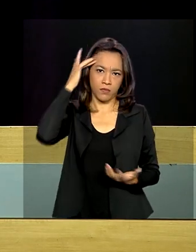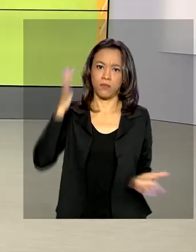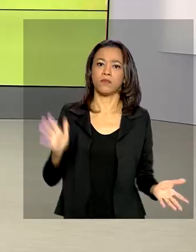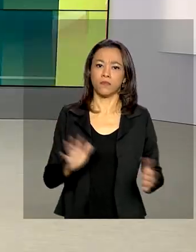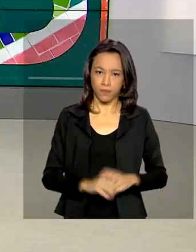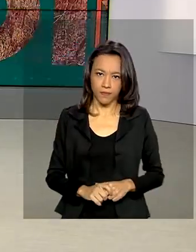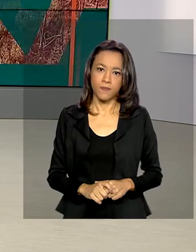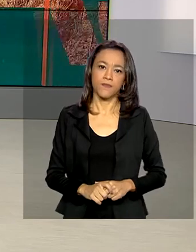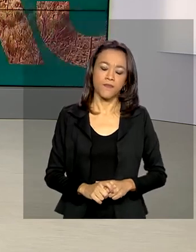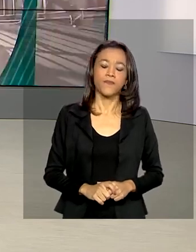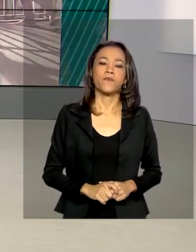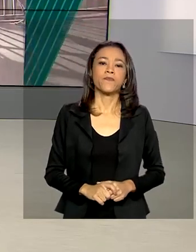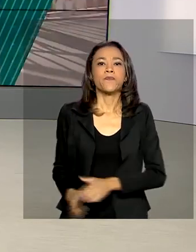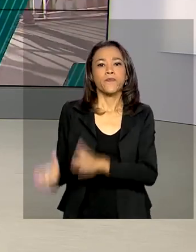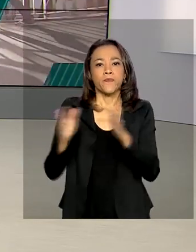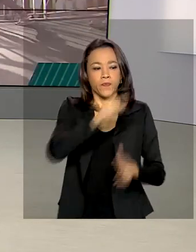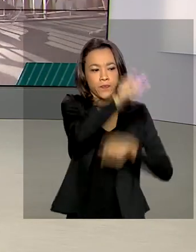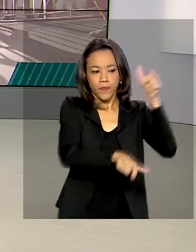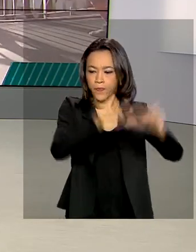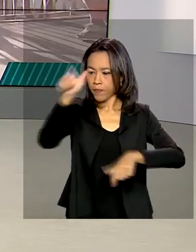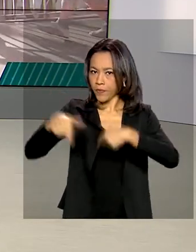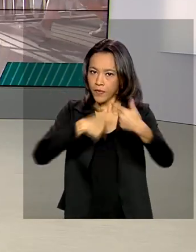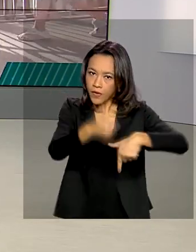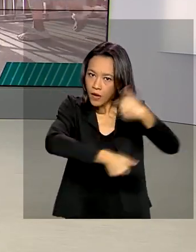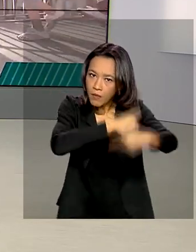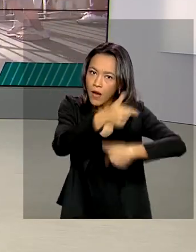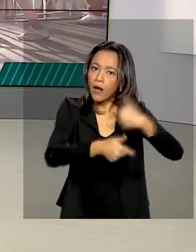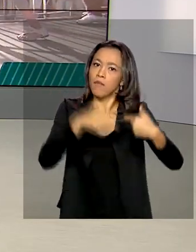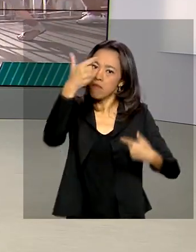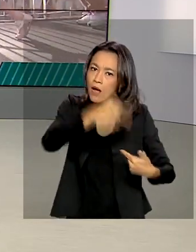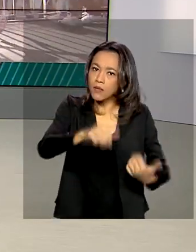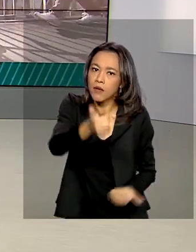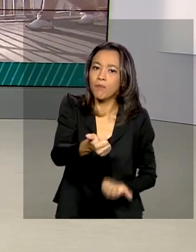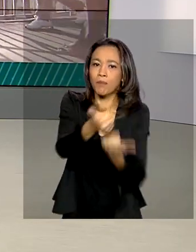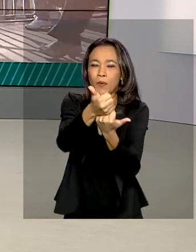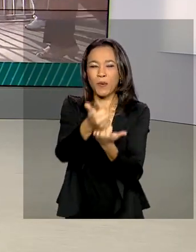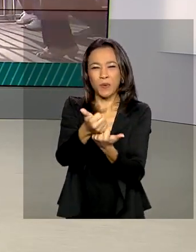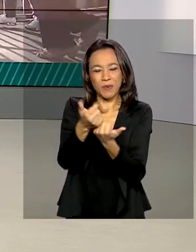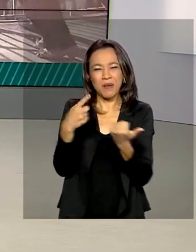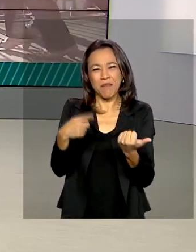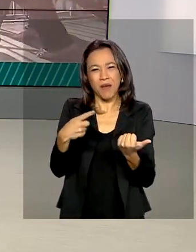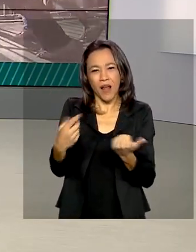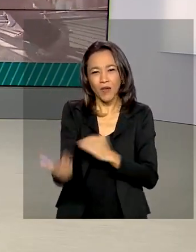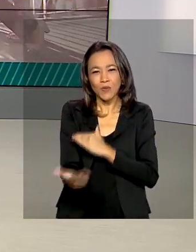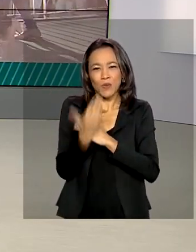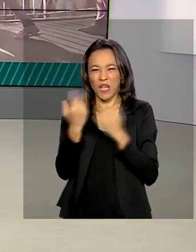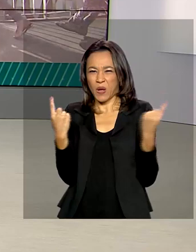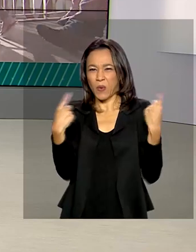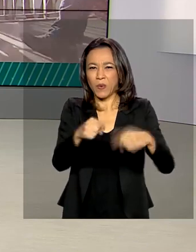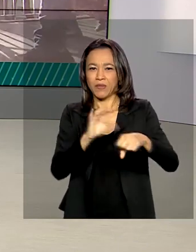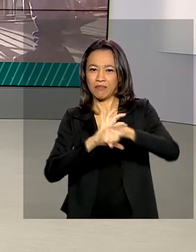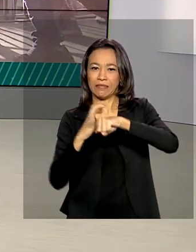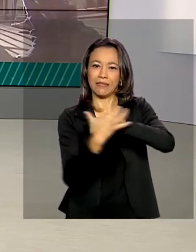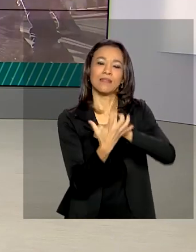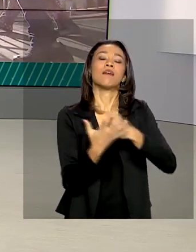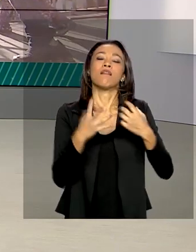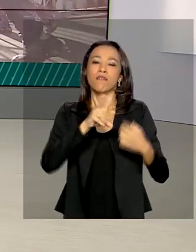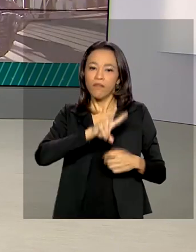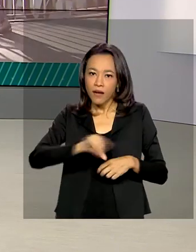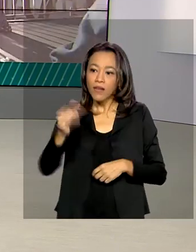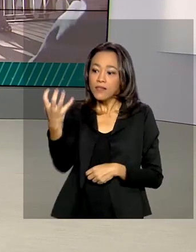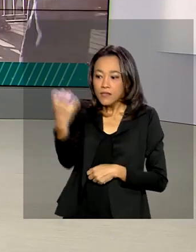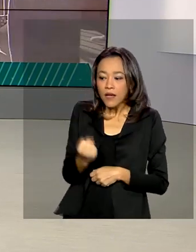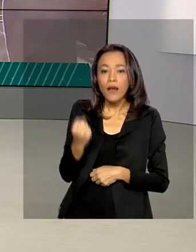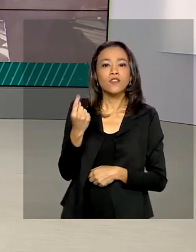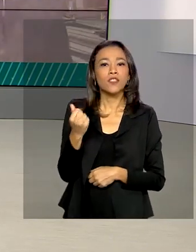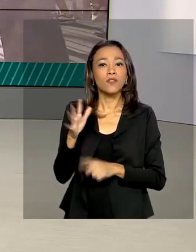cada e os trabalhadores vão receber mais uma ajuda para enfrentar a pandemia do coronavírus vão poder sacar